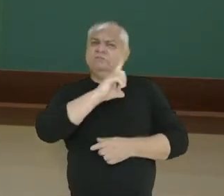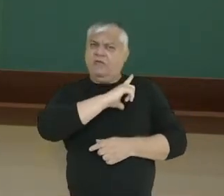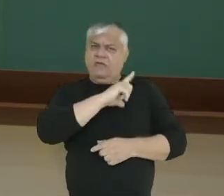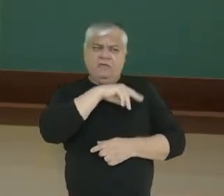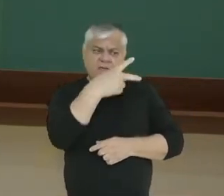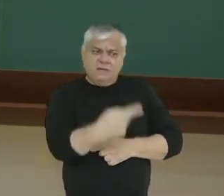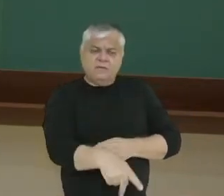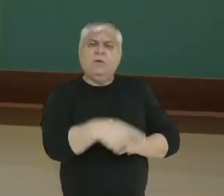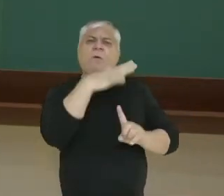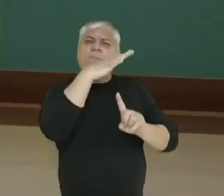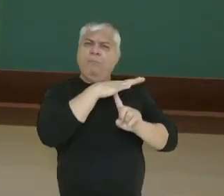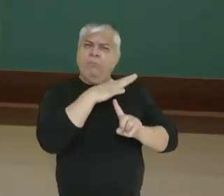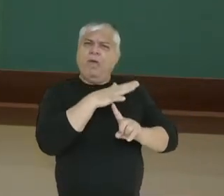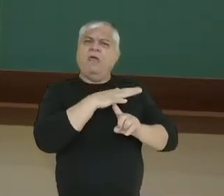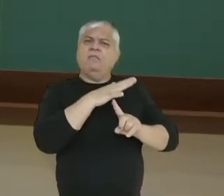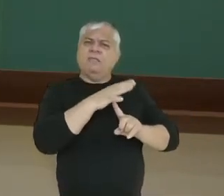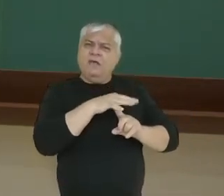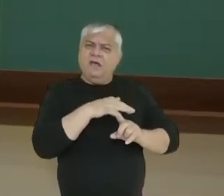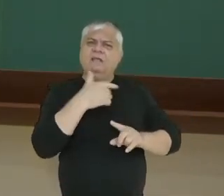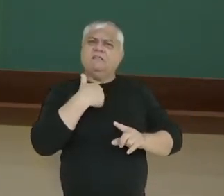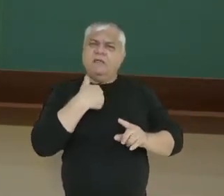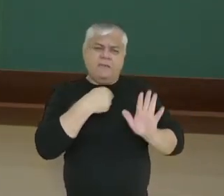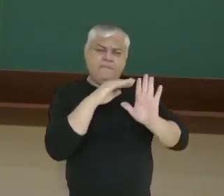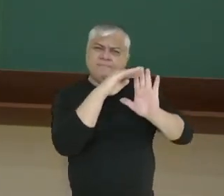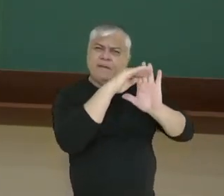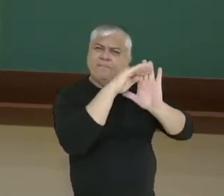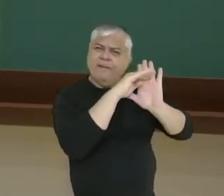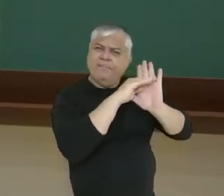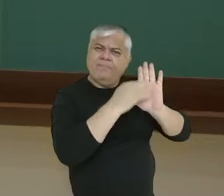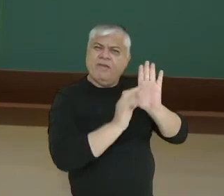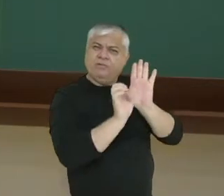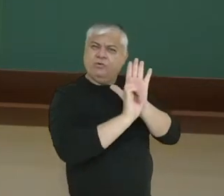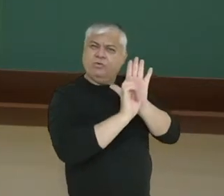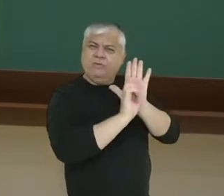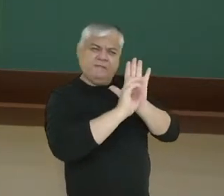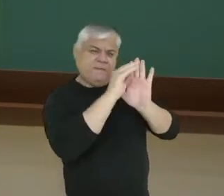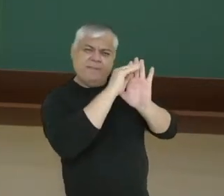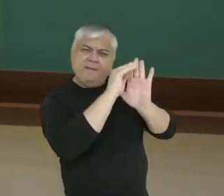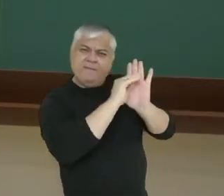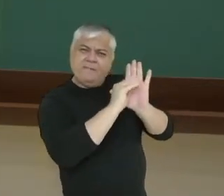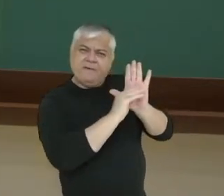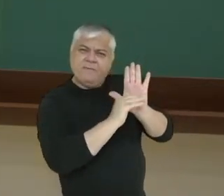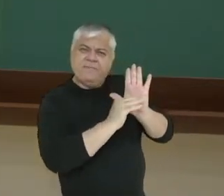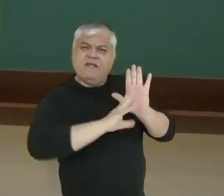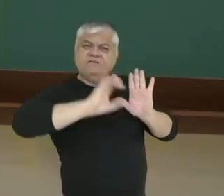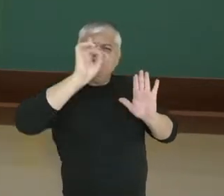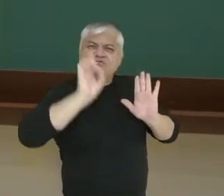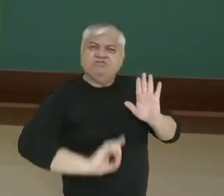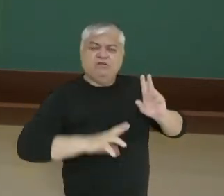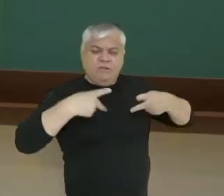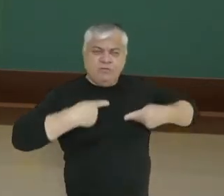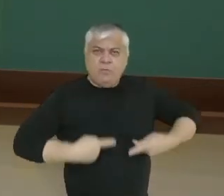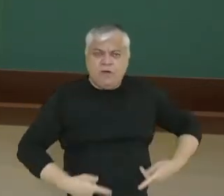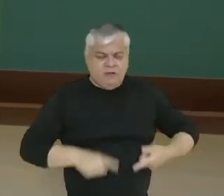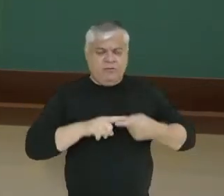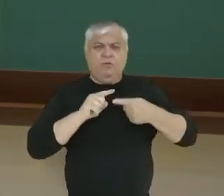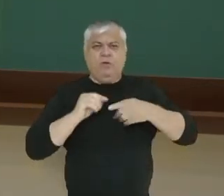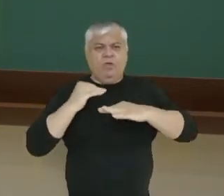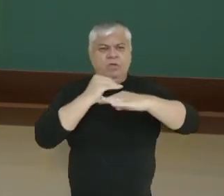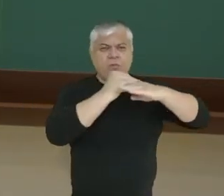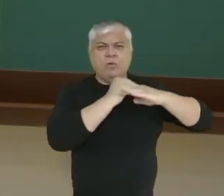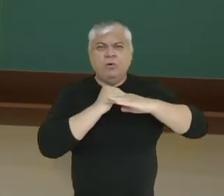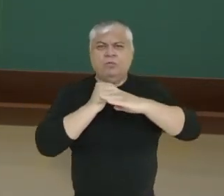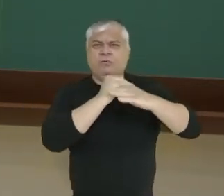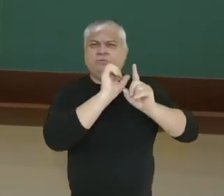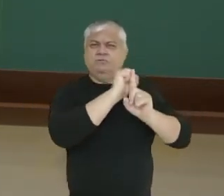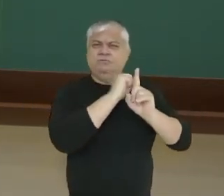uma construção jurídica de um estatuto que vai buscar direitos humanos, mais igualdade